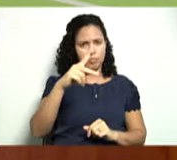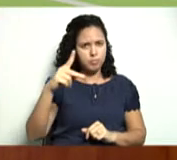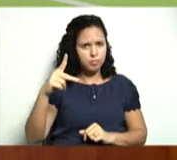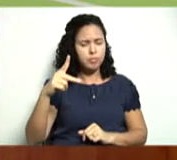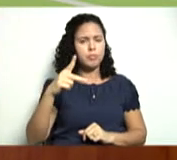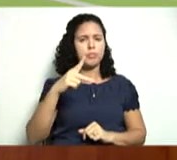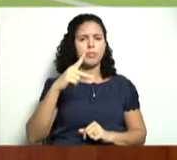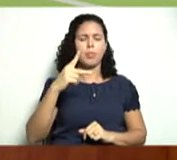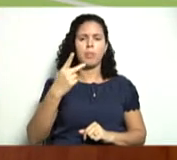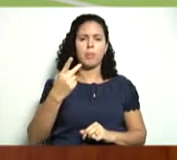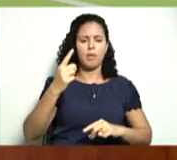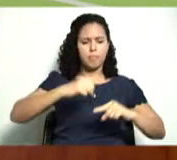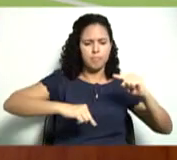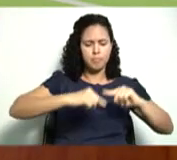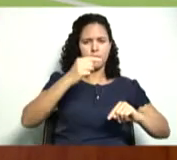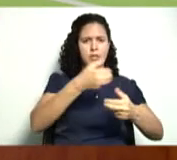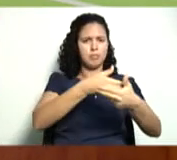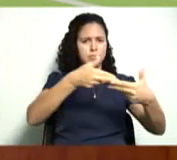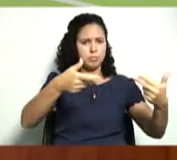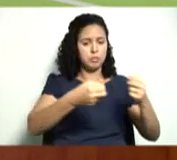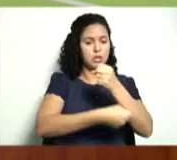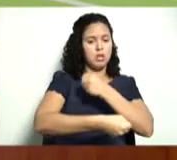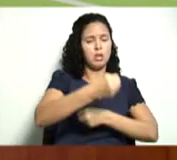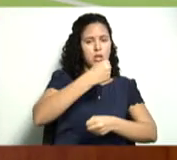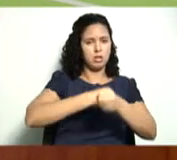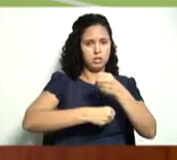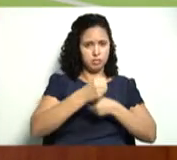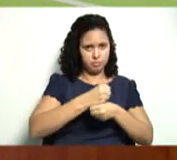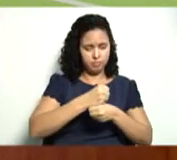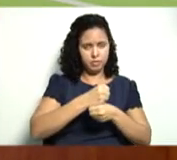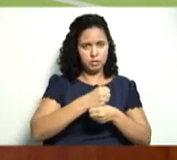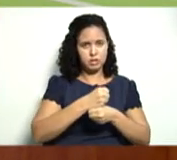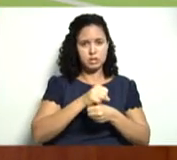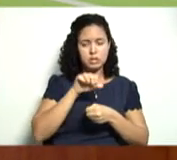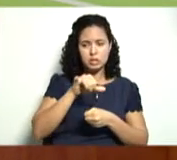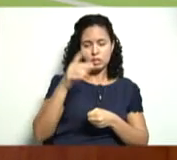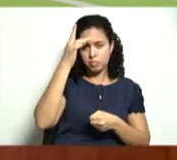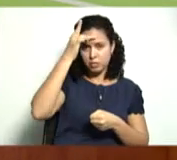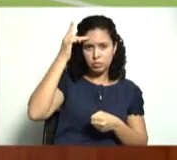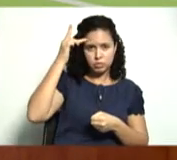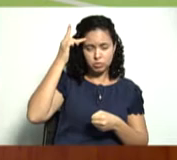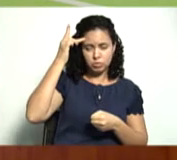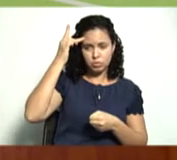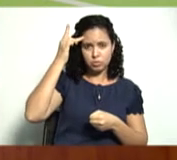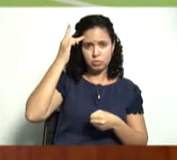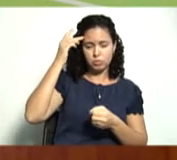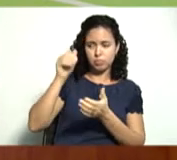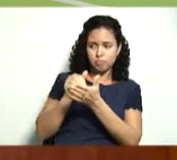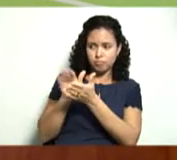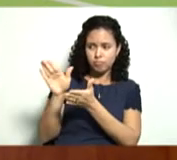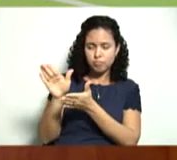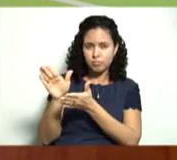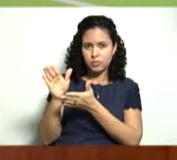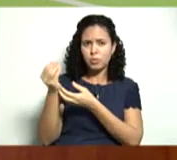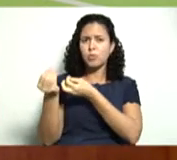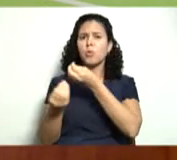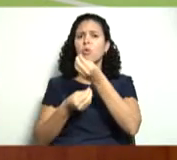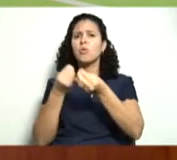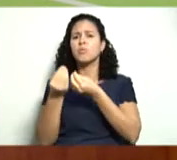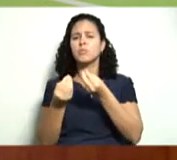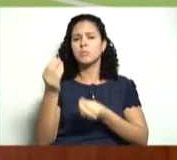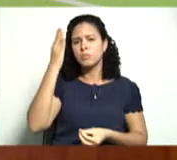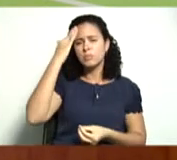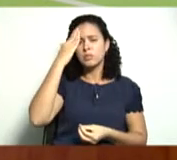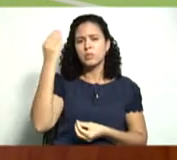a material de consumo no ano anterior se aquela pessoa já saiu vai ser difícil você tem que você resgatar essas